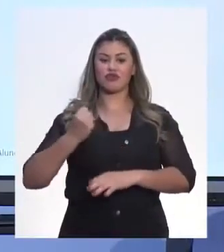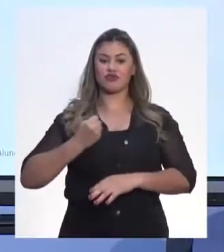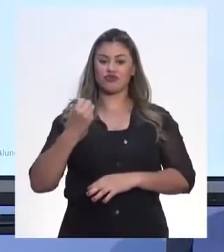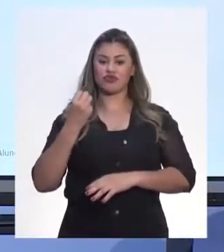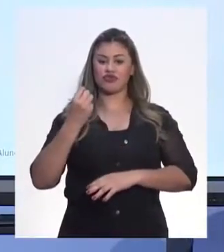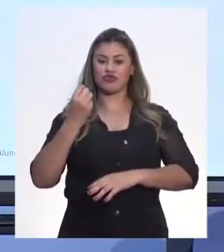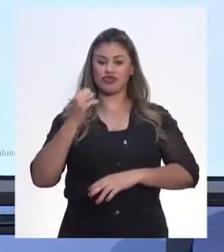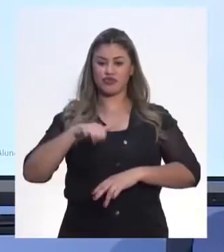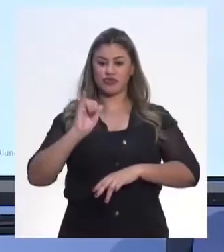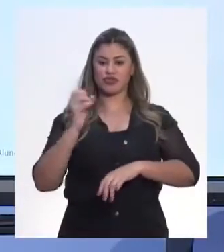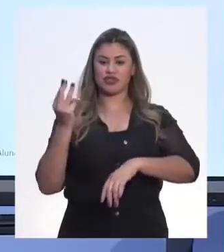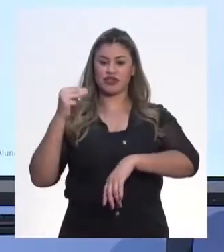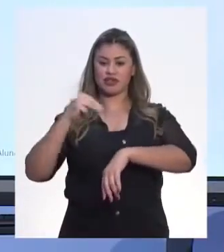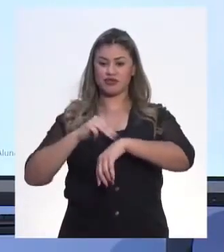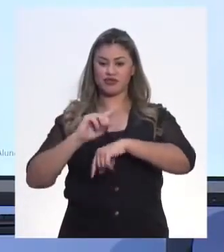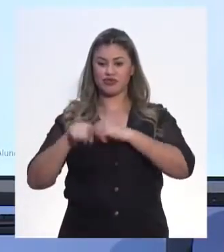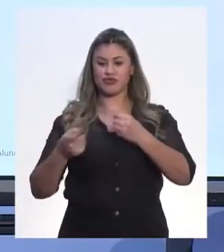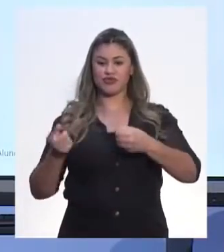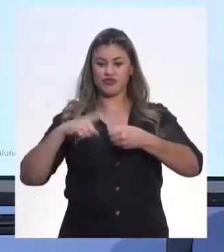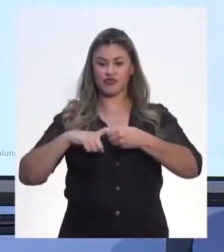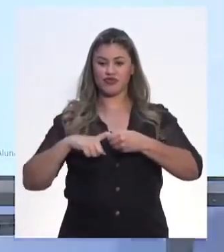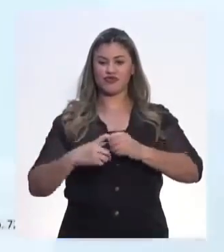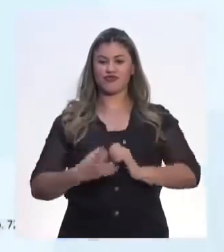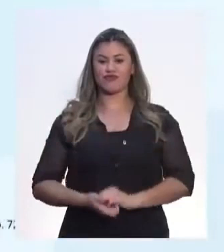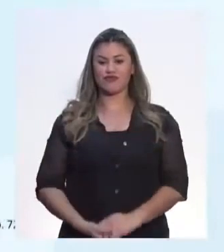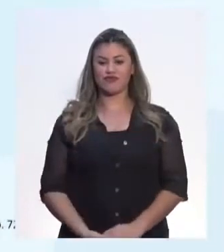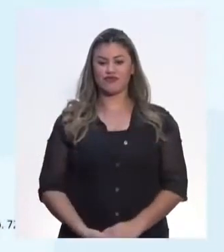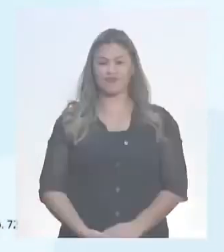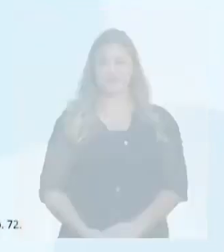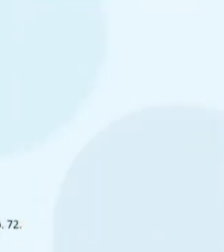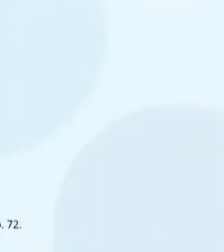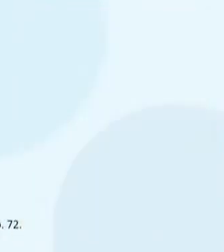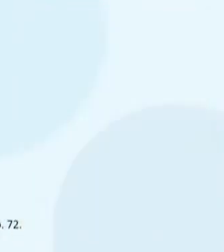3 minutinhos para vocês, a gente já retorna. Bom trabalho.